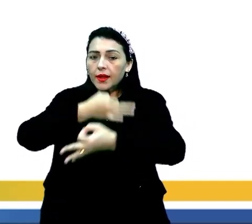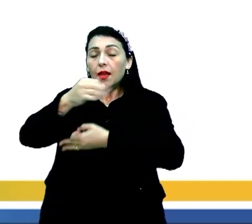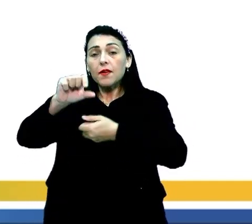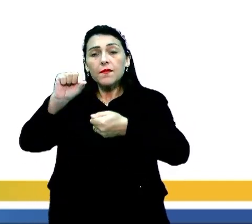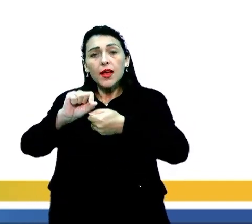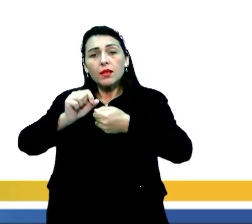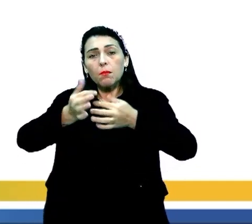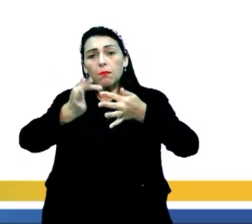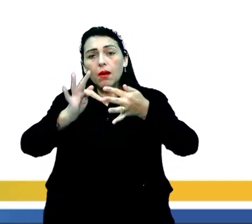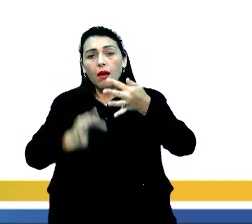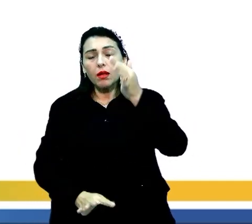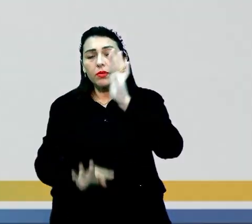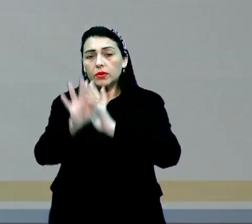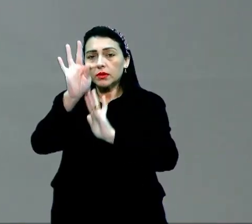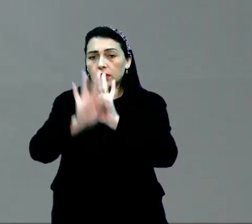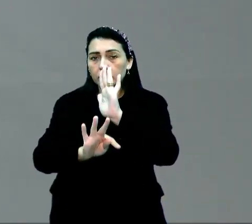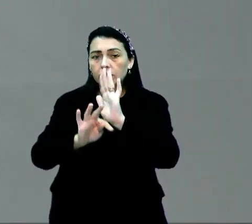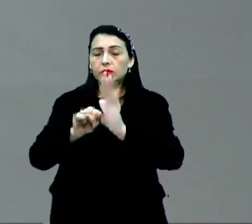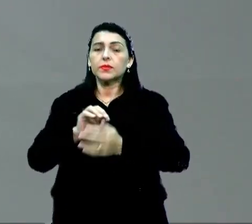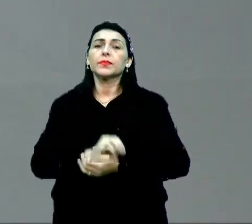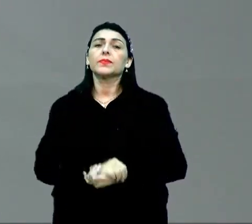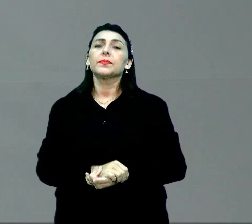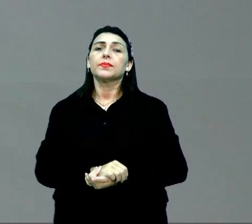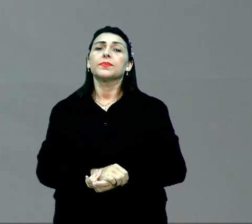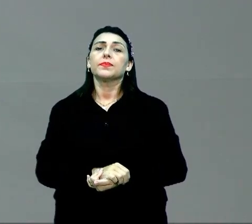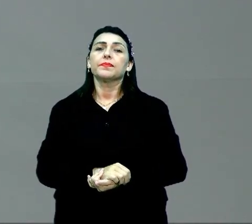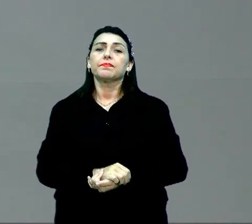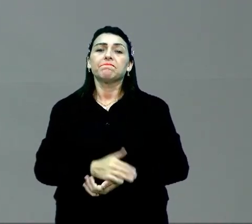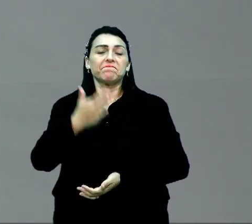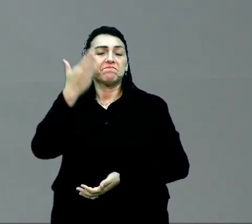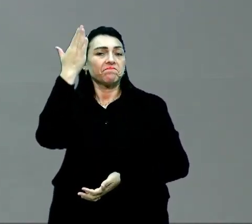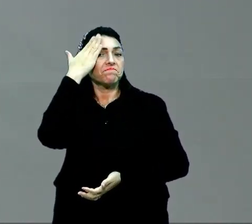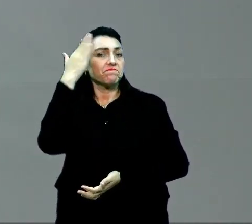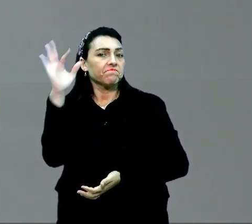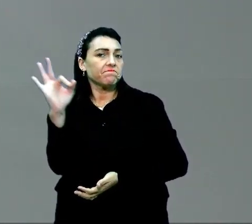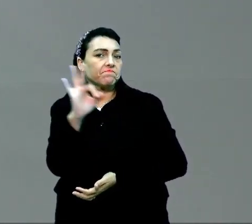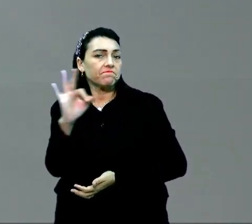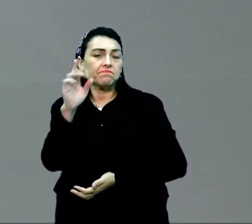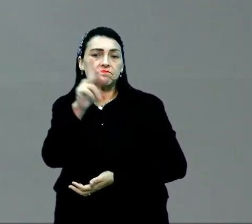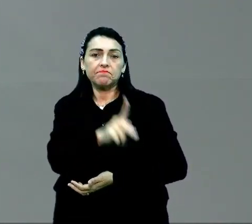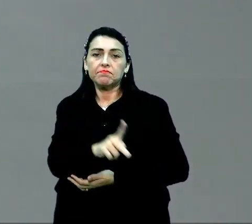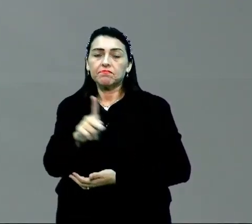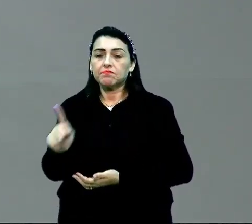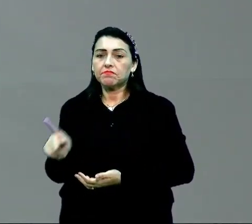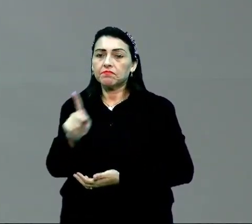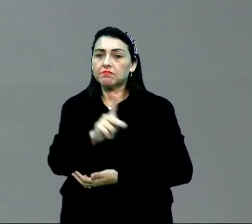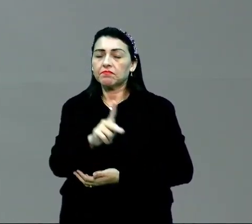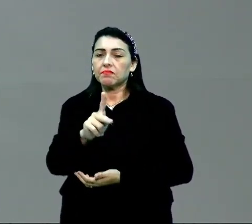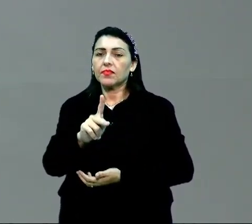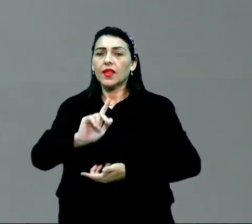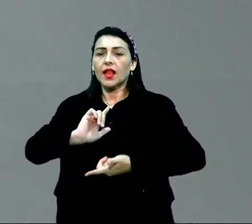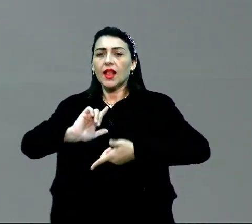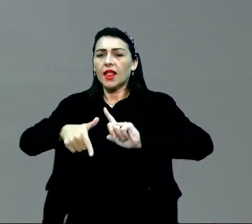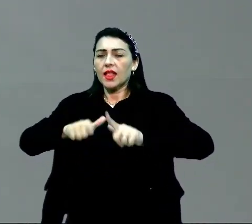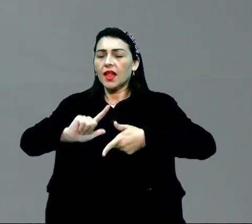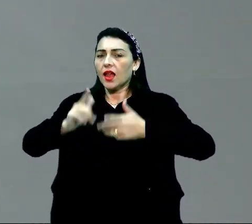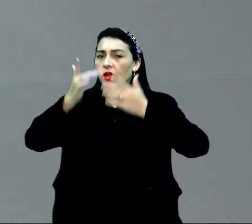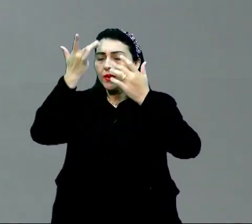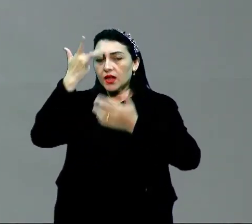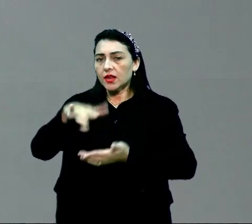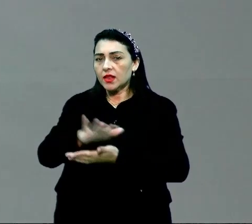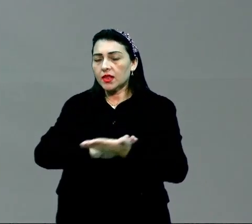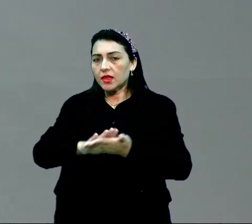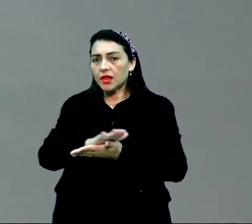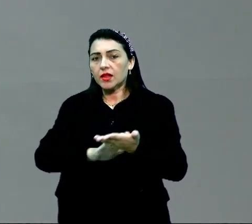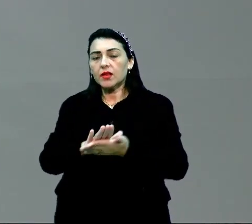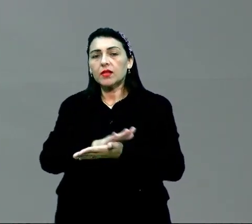sustentada ao longo do texto. Aí você diz assim, não entendi nada, professora. É um monte de letra, não entendi nada. Então,